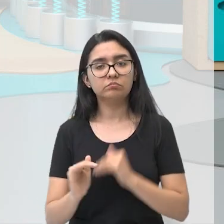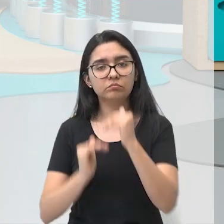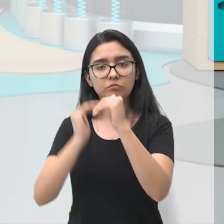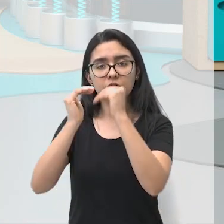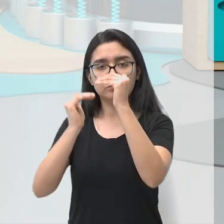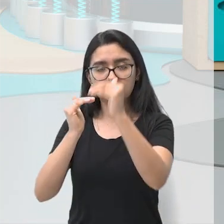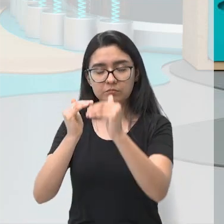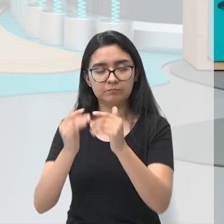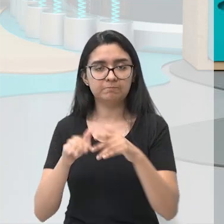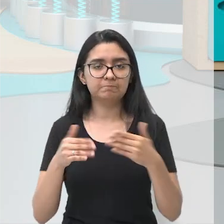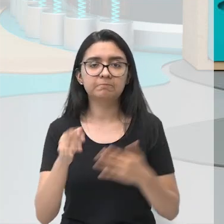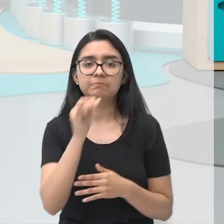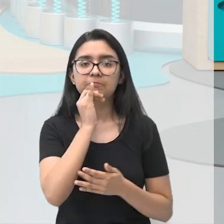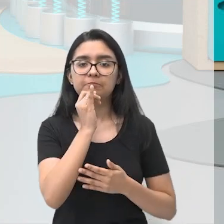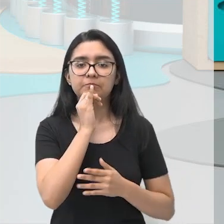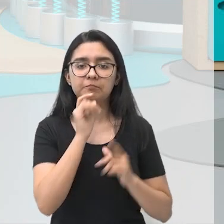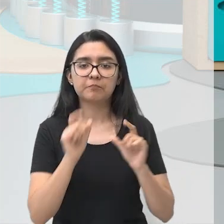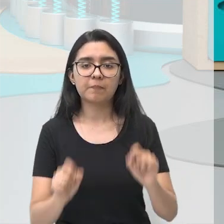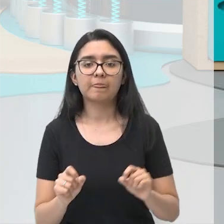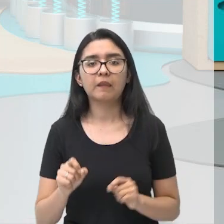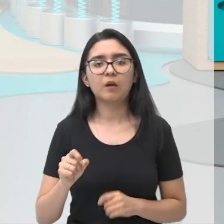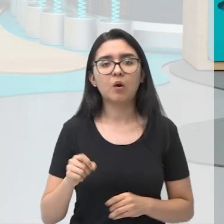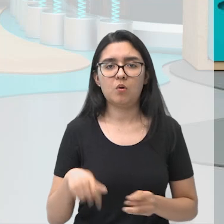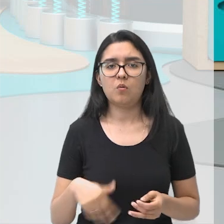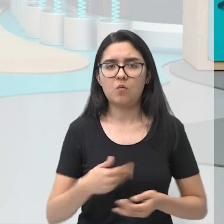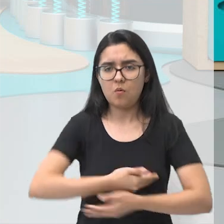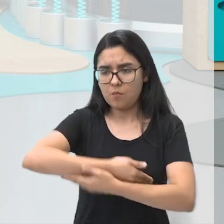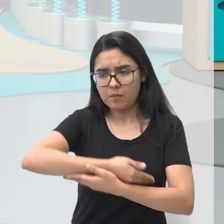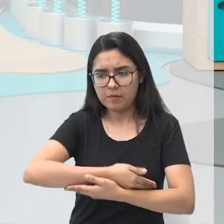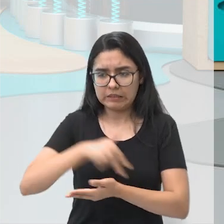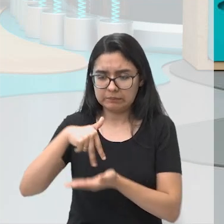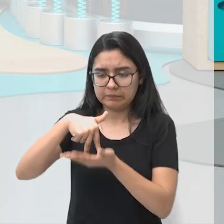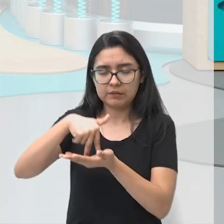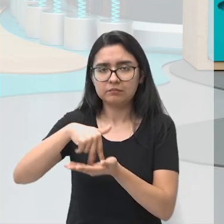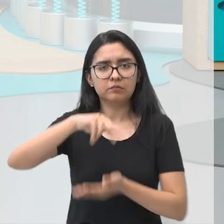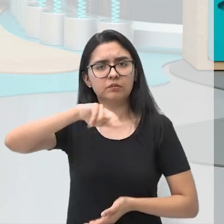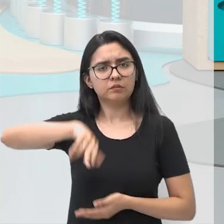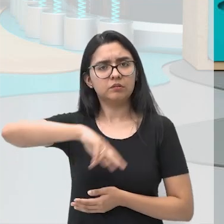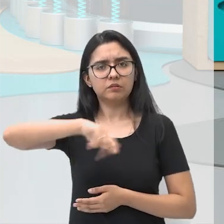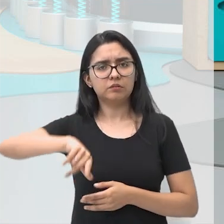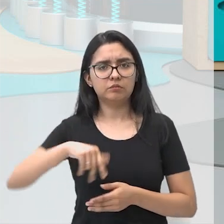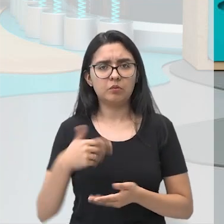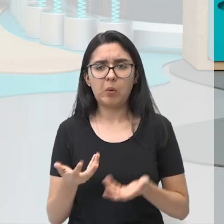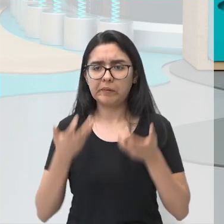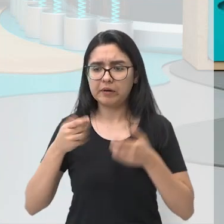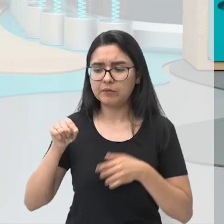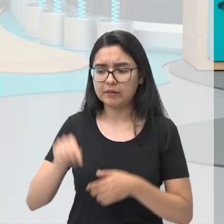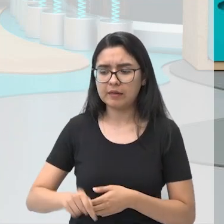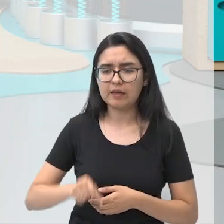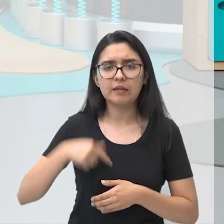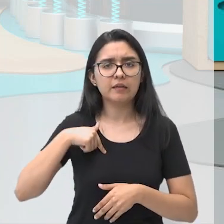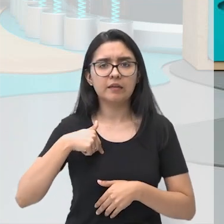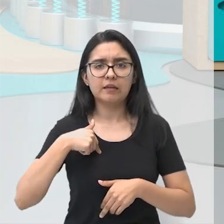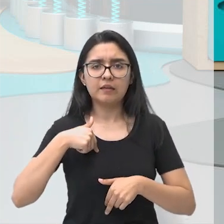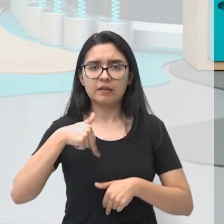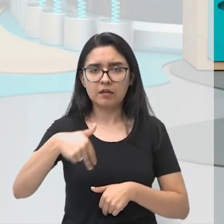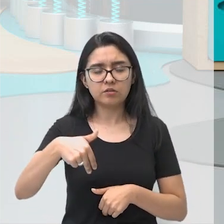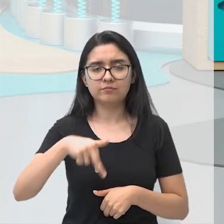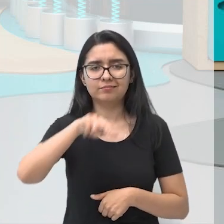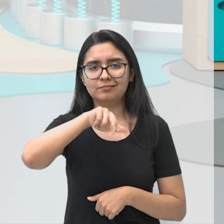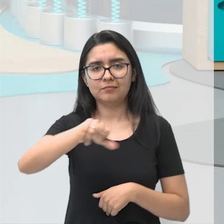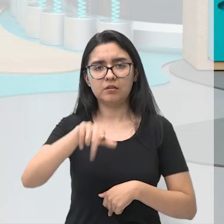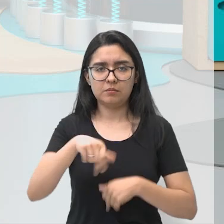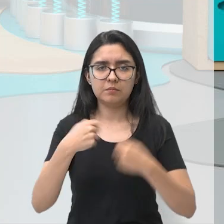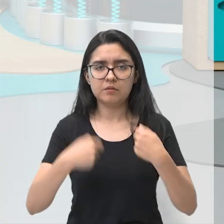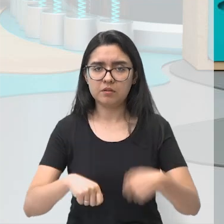não pode, de repente, colocar logo o bebezinho em pé ali, porque tem que, eu quero que ele ande, eu quero que ele desenvolva equilíbrio. A gente